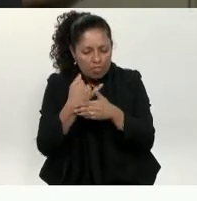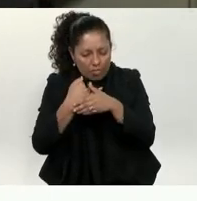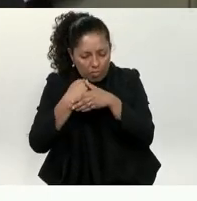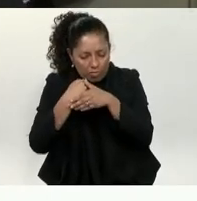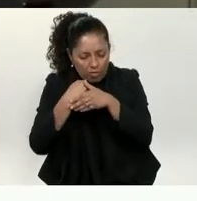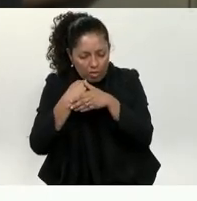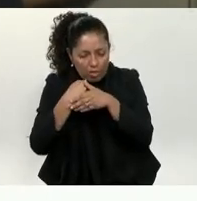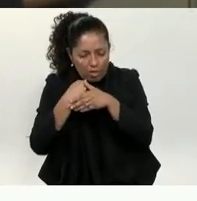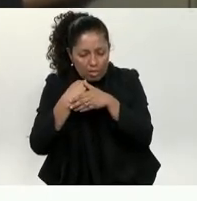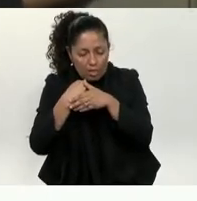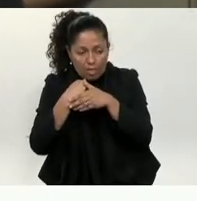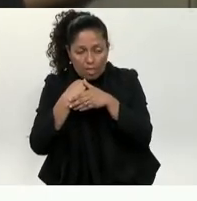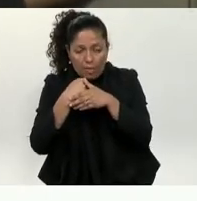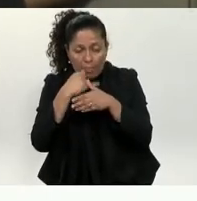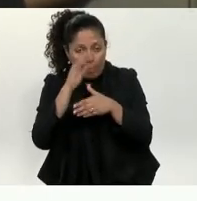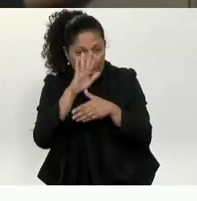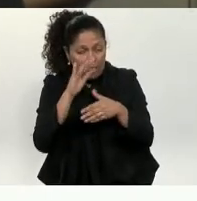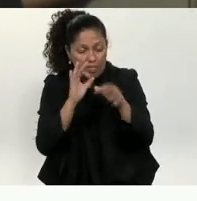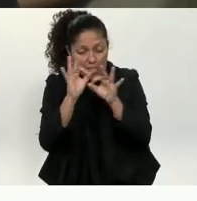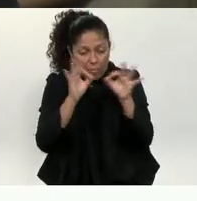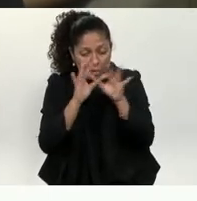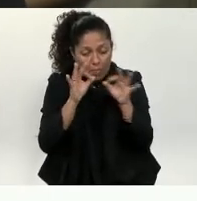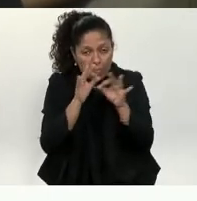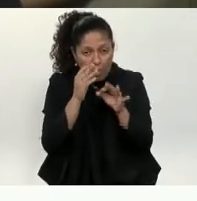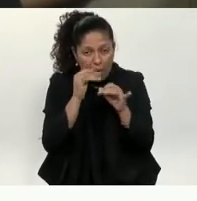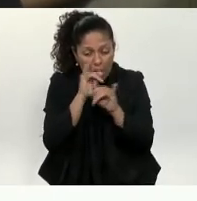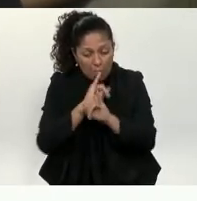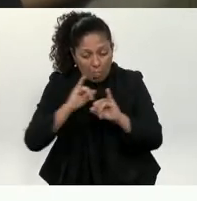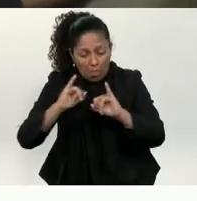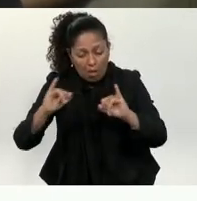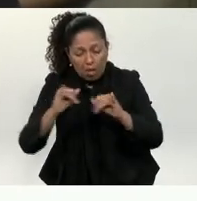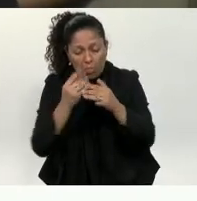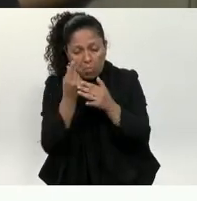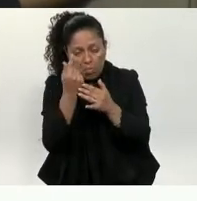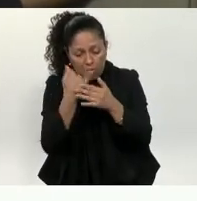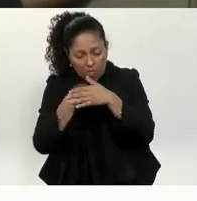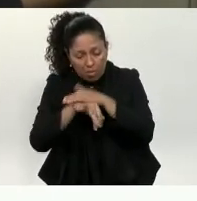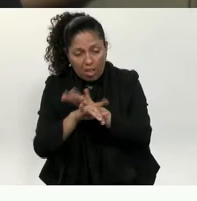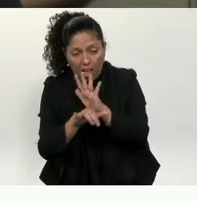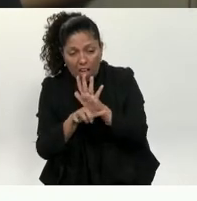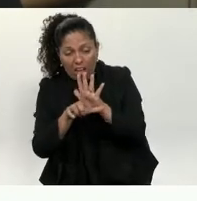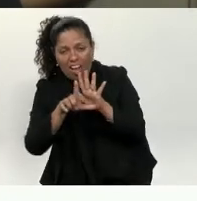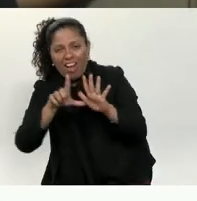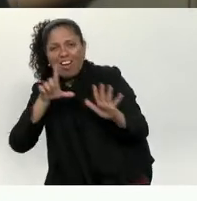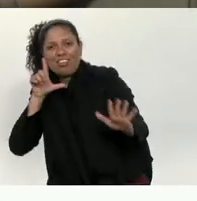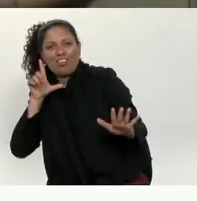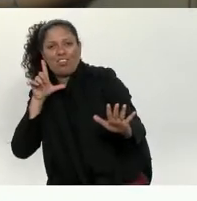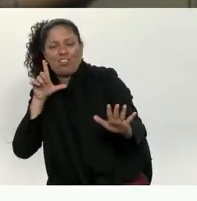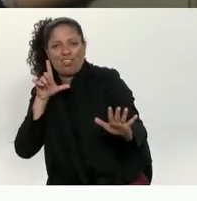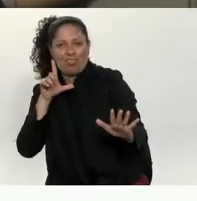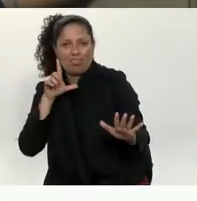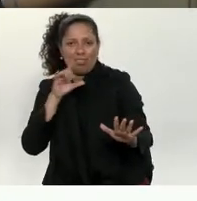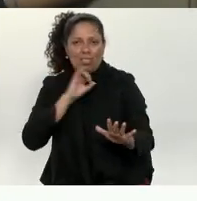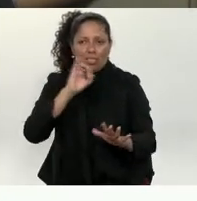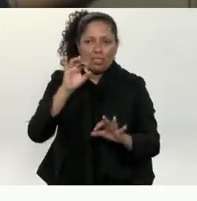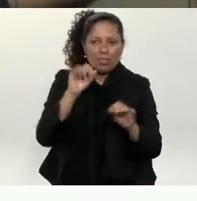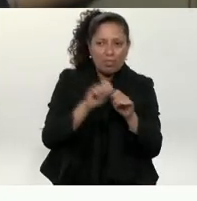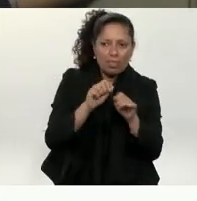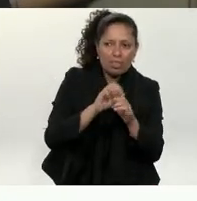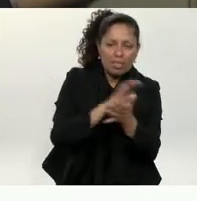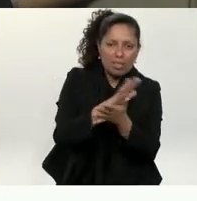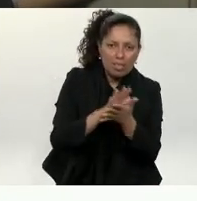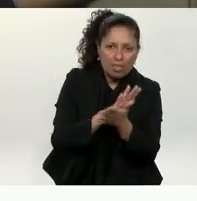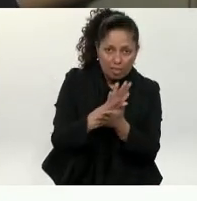tarifa. Não fez os investimentos com os quais se comprometeu, vamos reduzir a tarifa de maneira mais rápida agora, porque